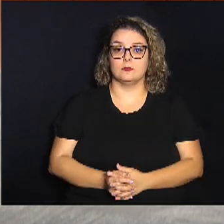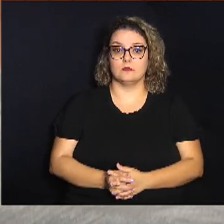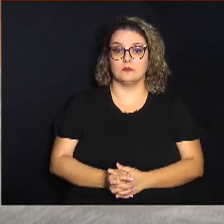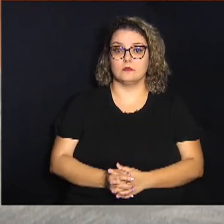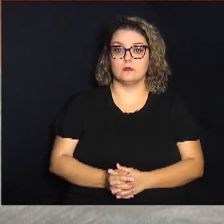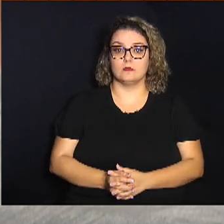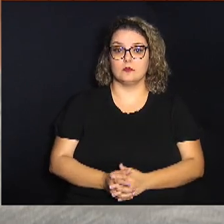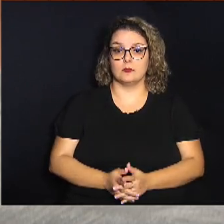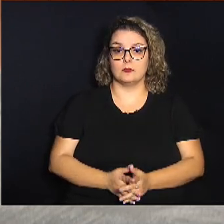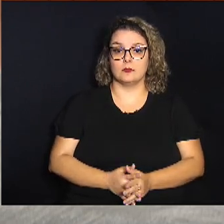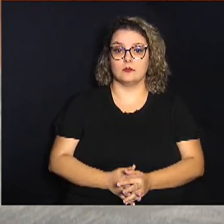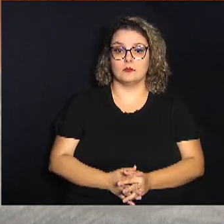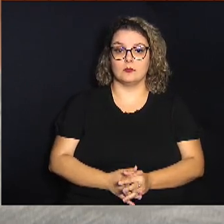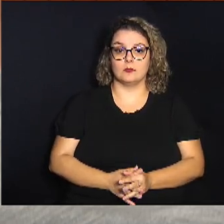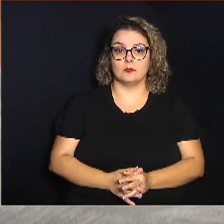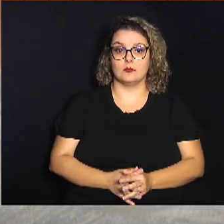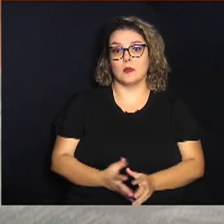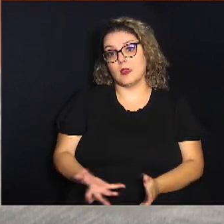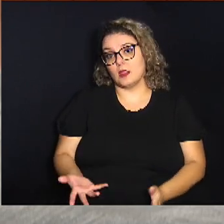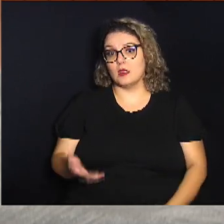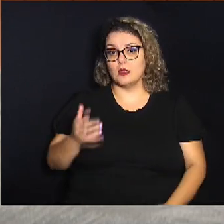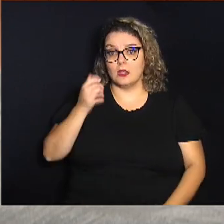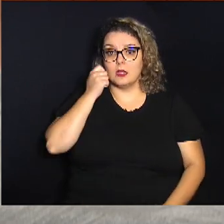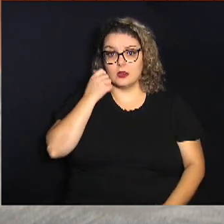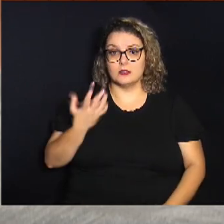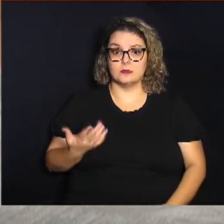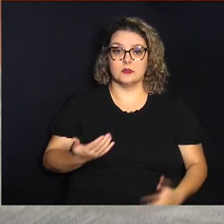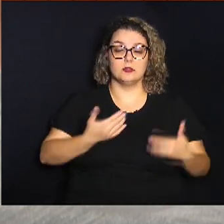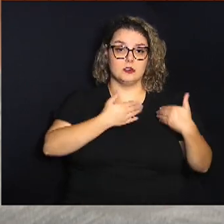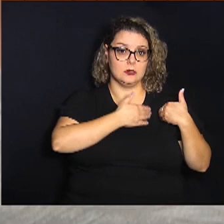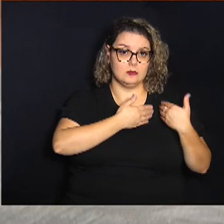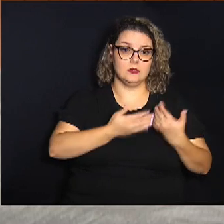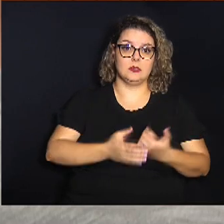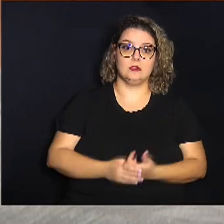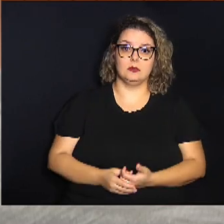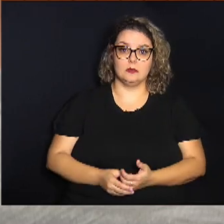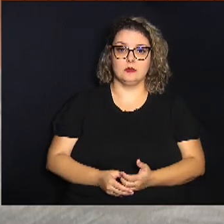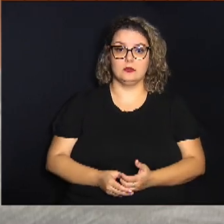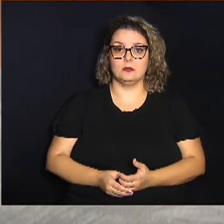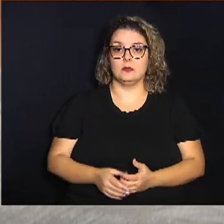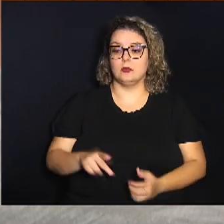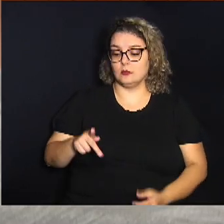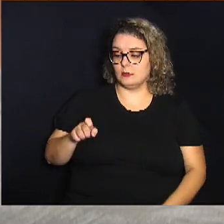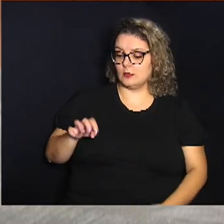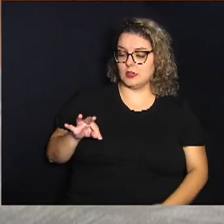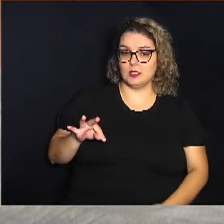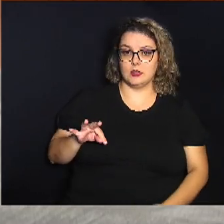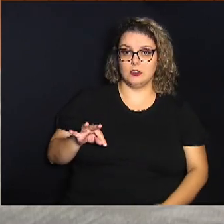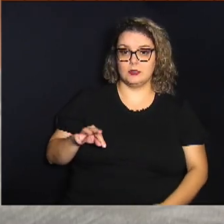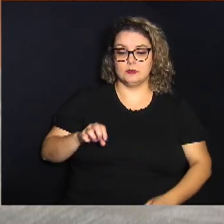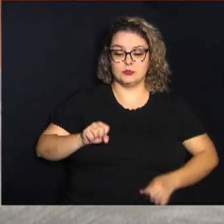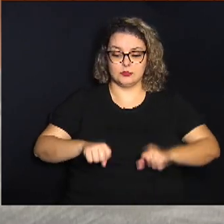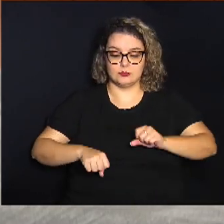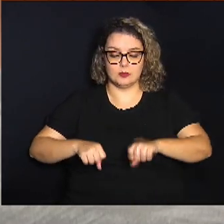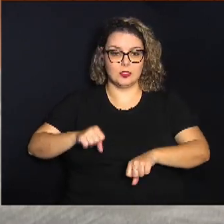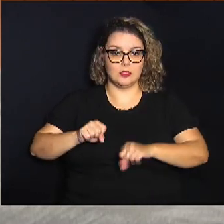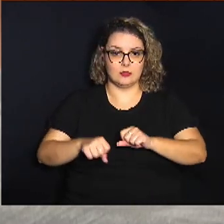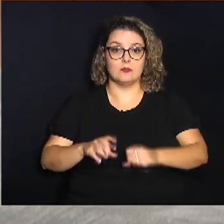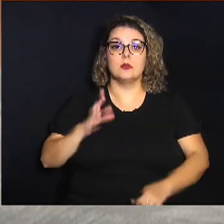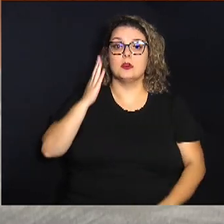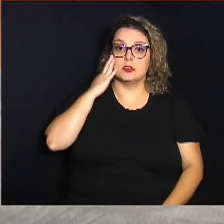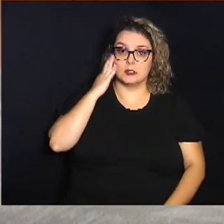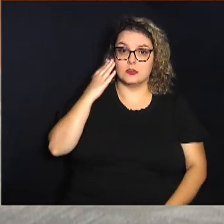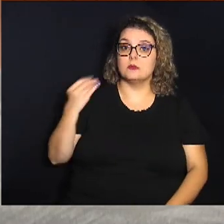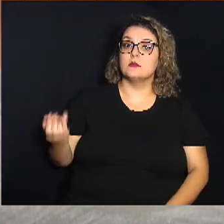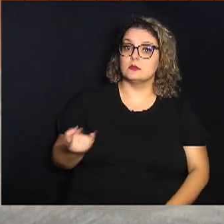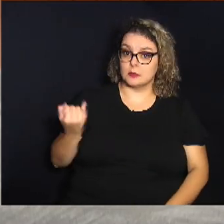adotando e sendo o tutor de um pet de quatro patas. E a gente sabe da importância do